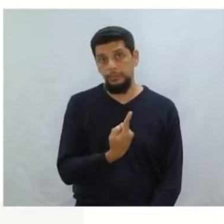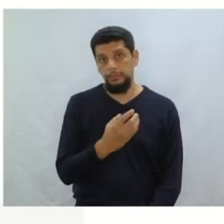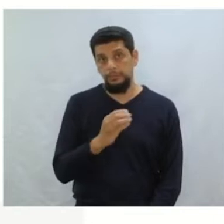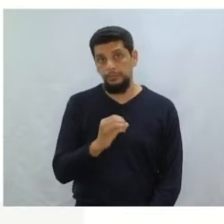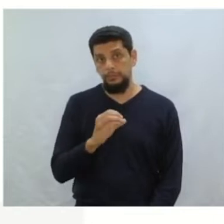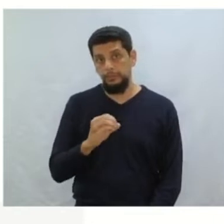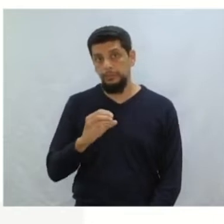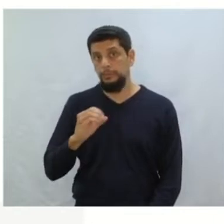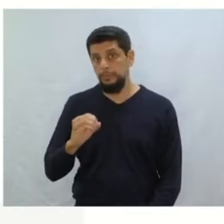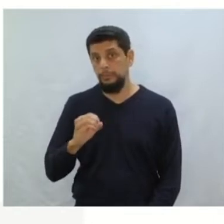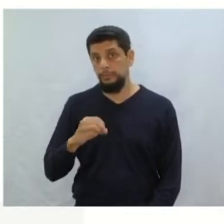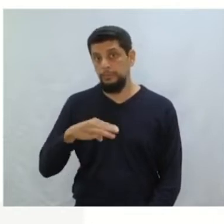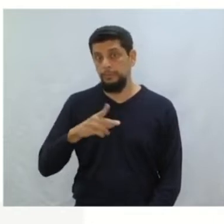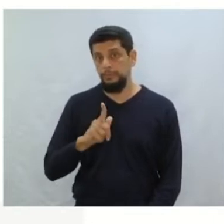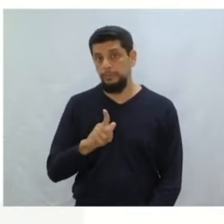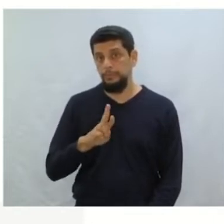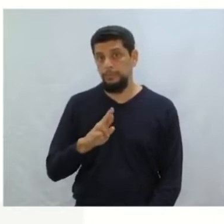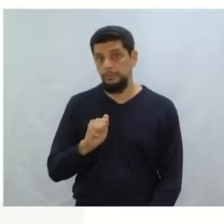contar.